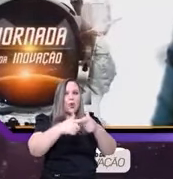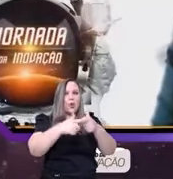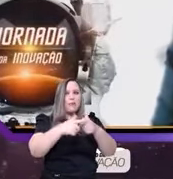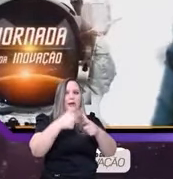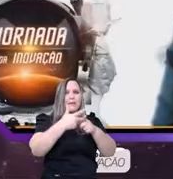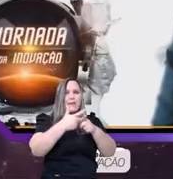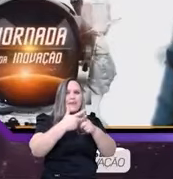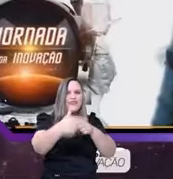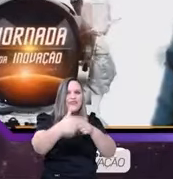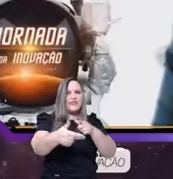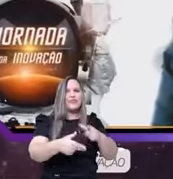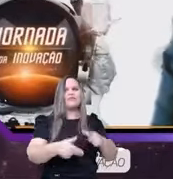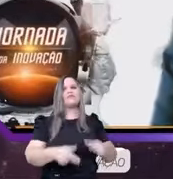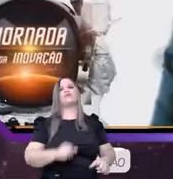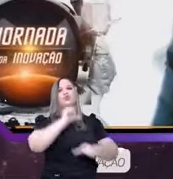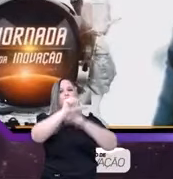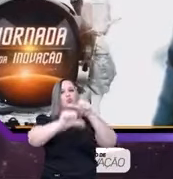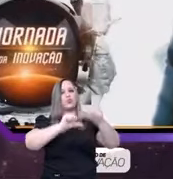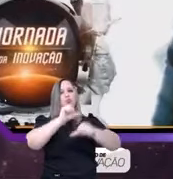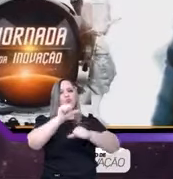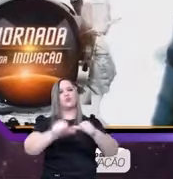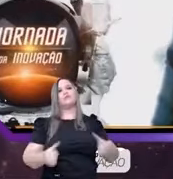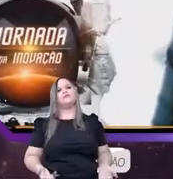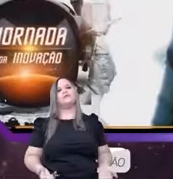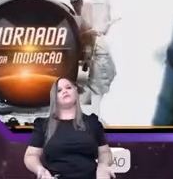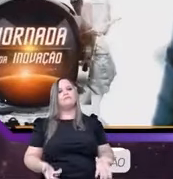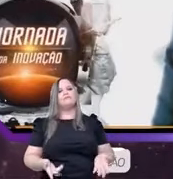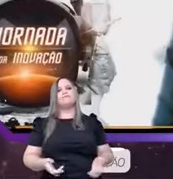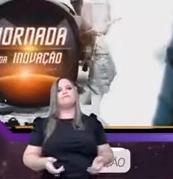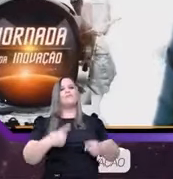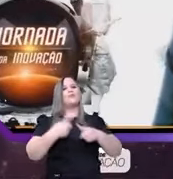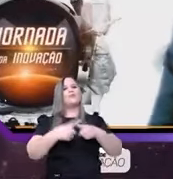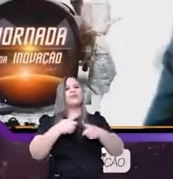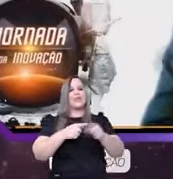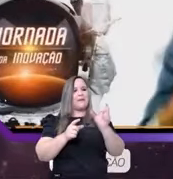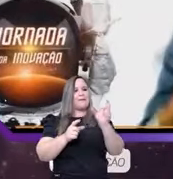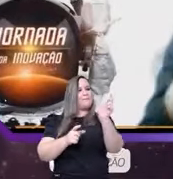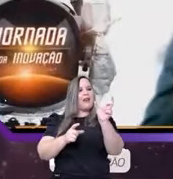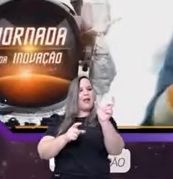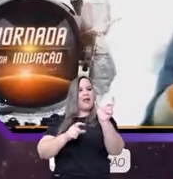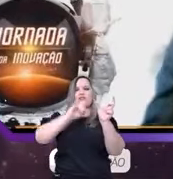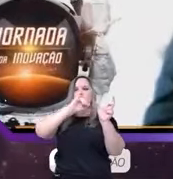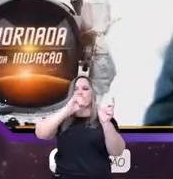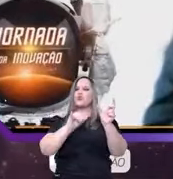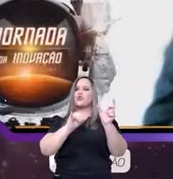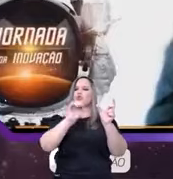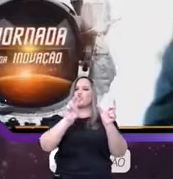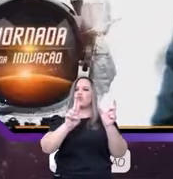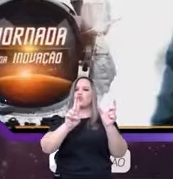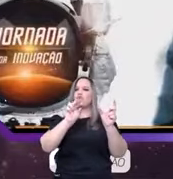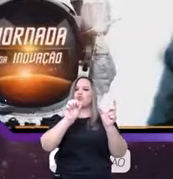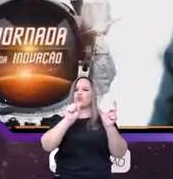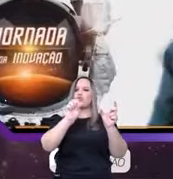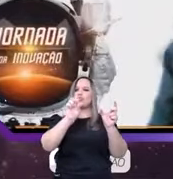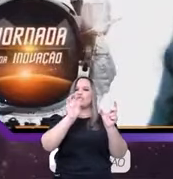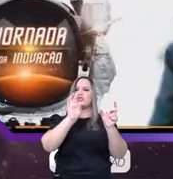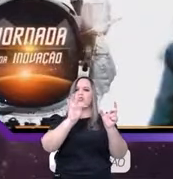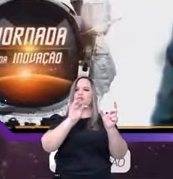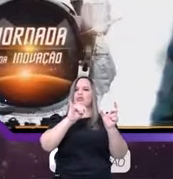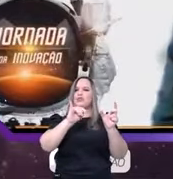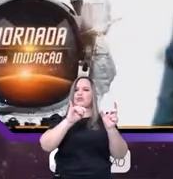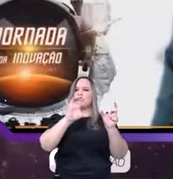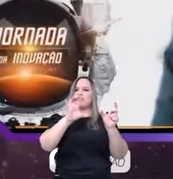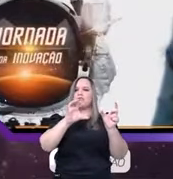mudança? Porque justiça é um conceito subjetivo, justiça depende de uma percepção individual de cada um,